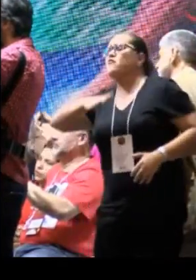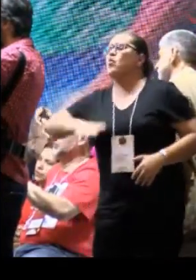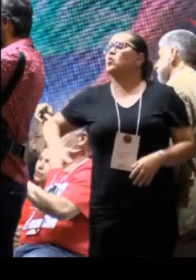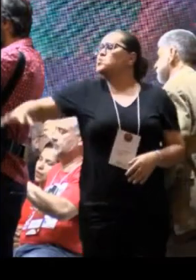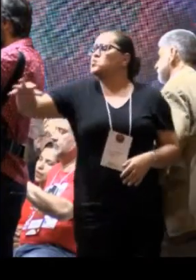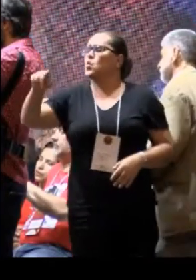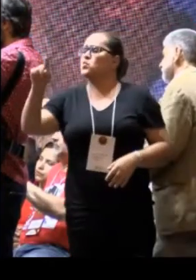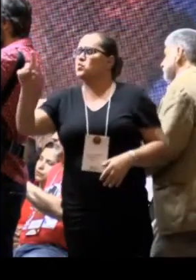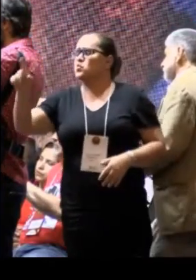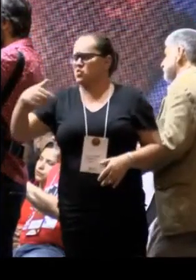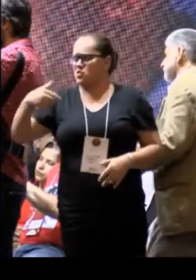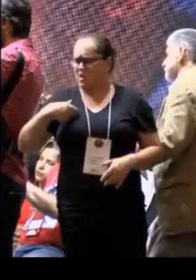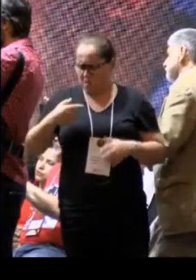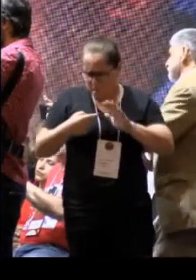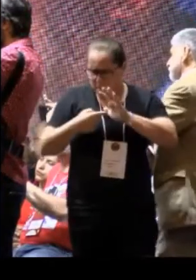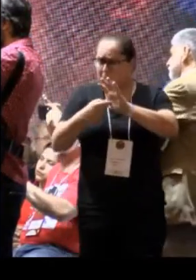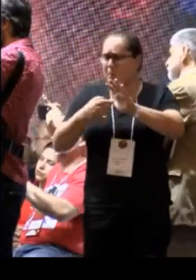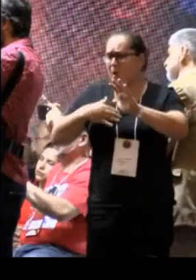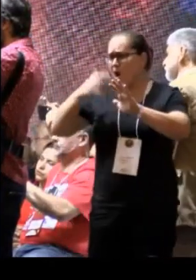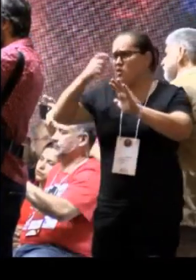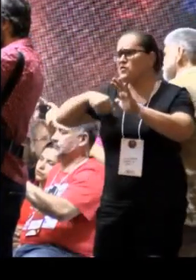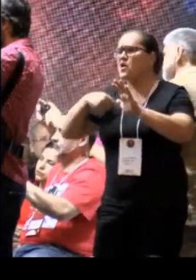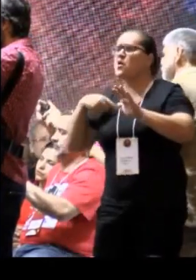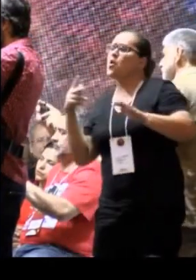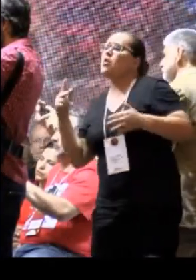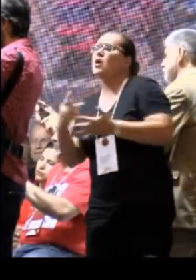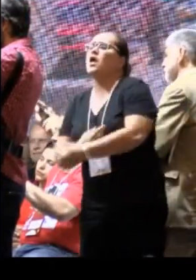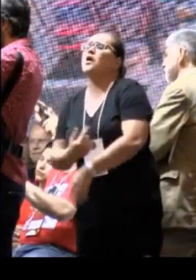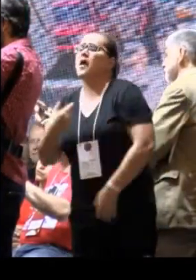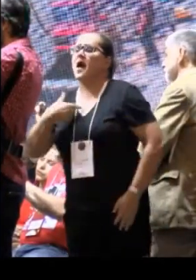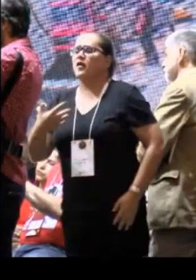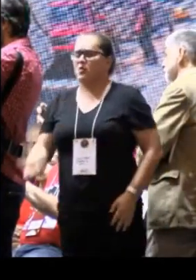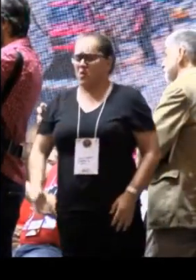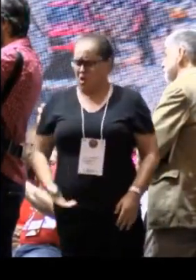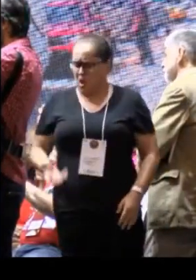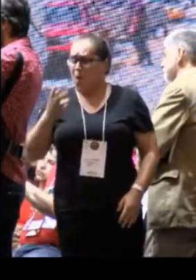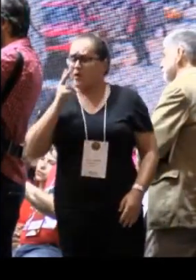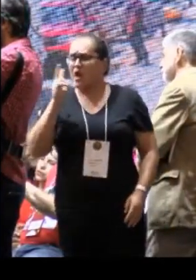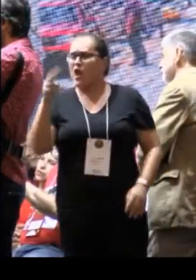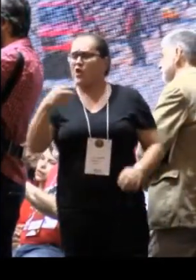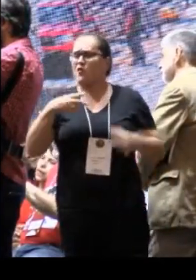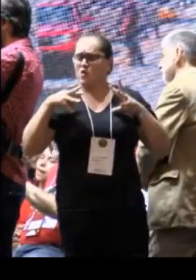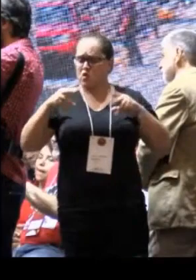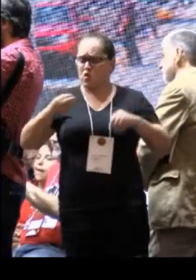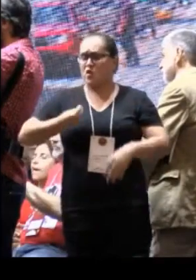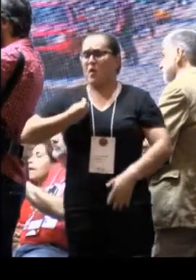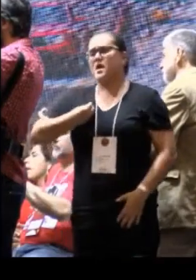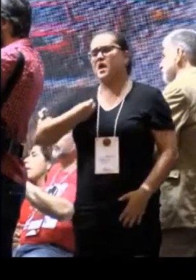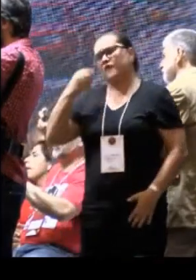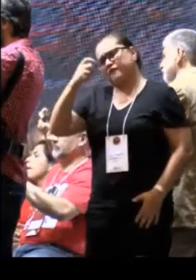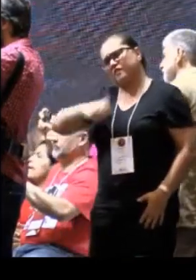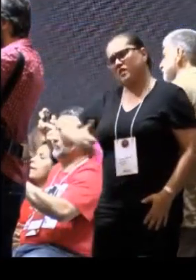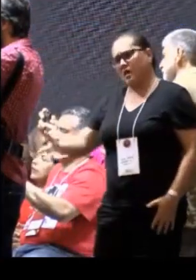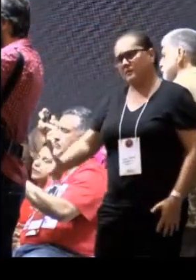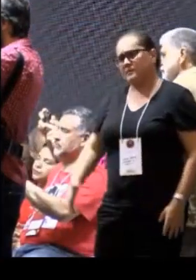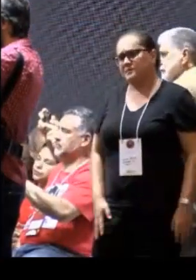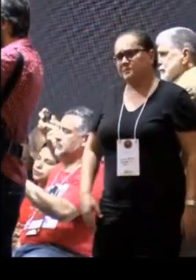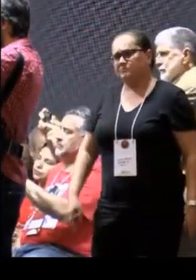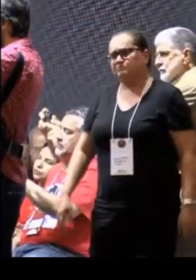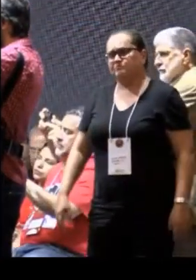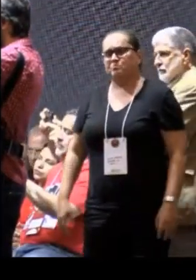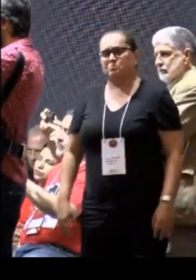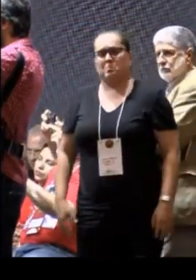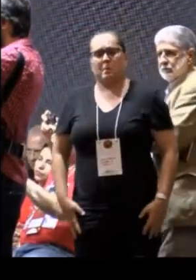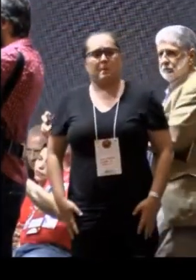todos eles a mostrarem um ato ilícito meu em toda a minha vida política desse país.